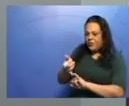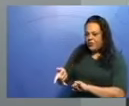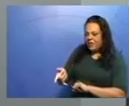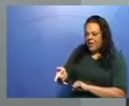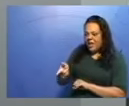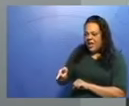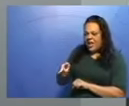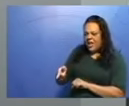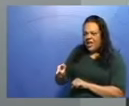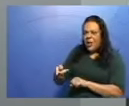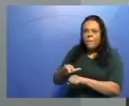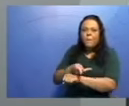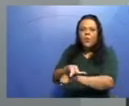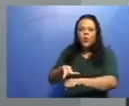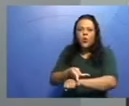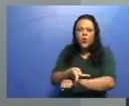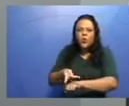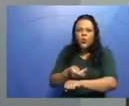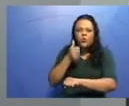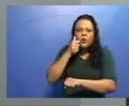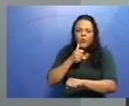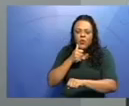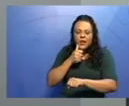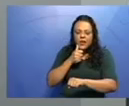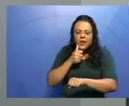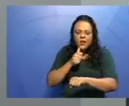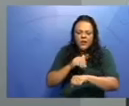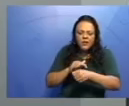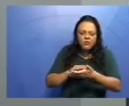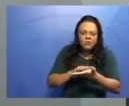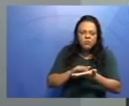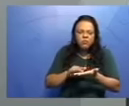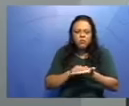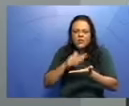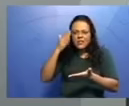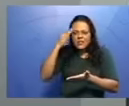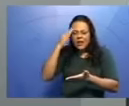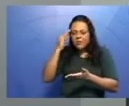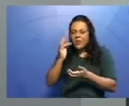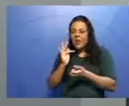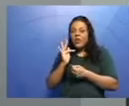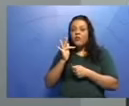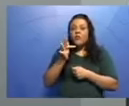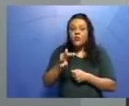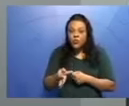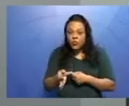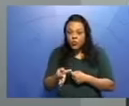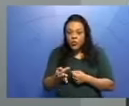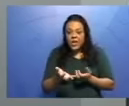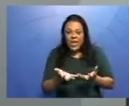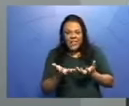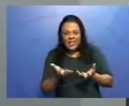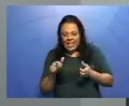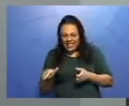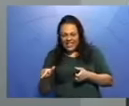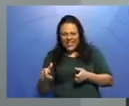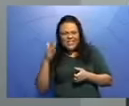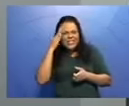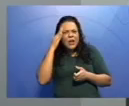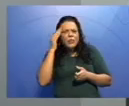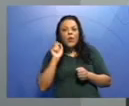ela vai até uma cartomante saber o futuro. Ela quer entender o que está acontecendo. Porque lá na frente vocês vão entender